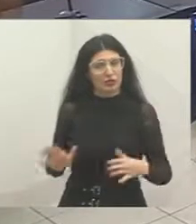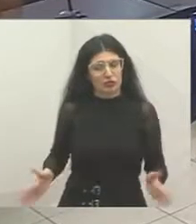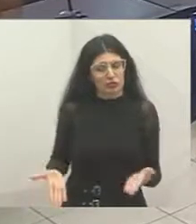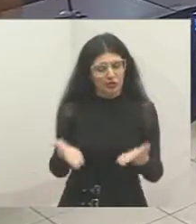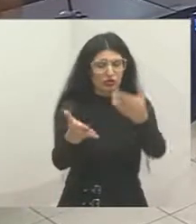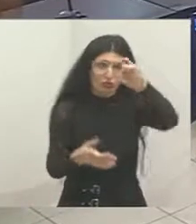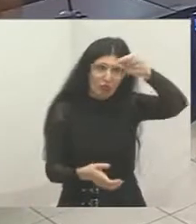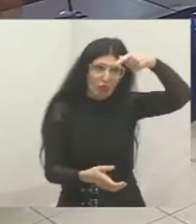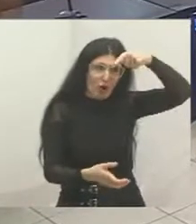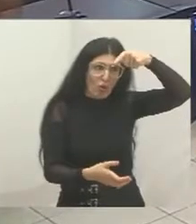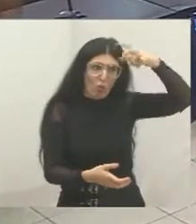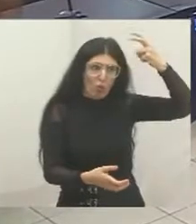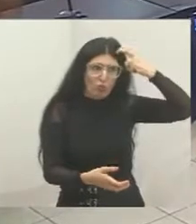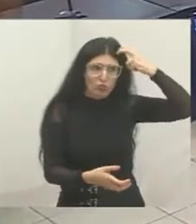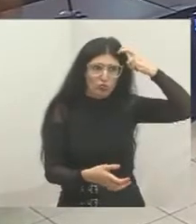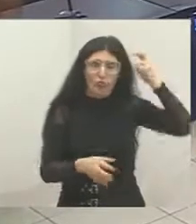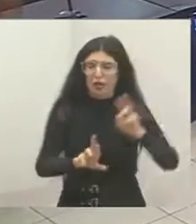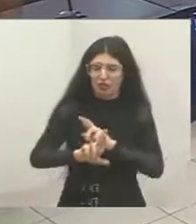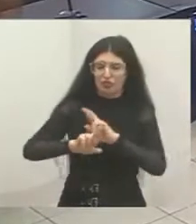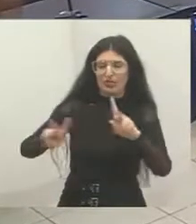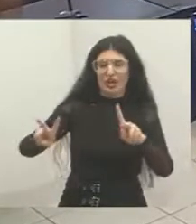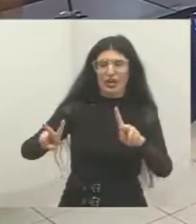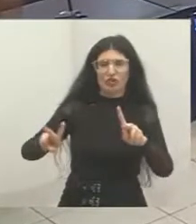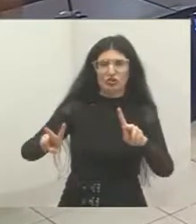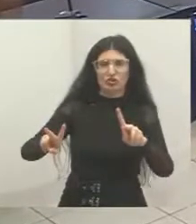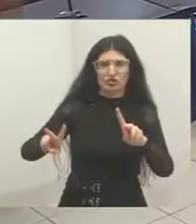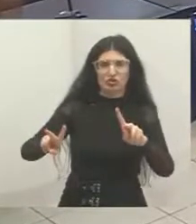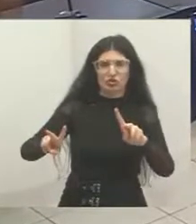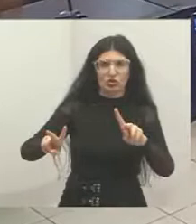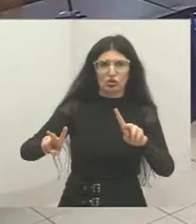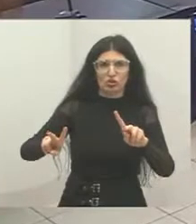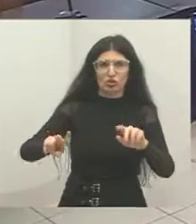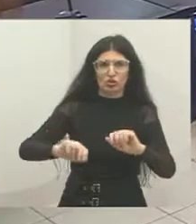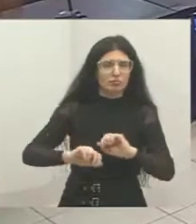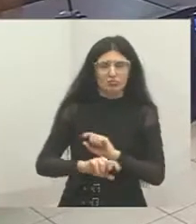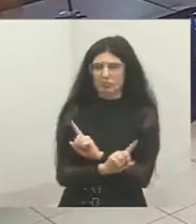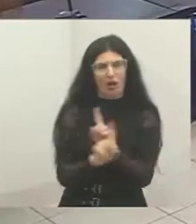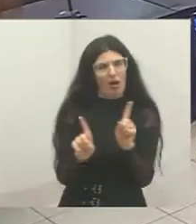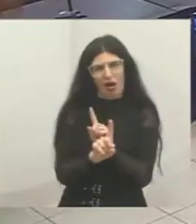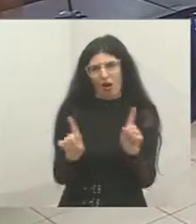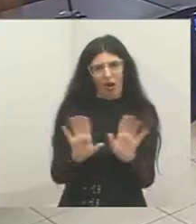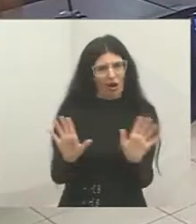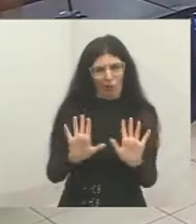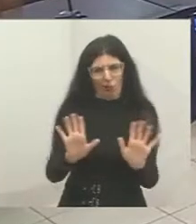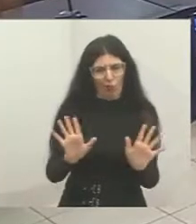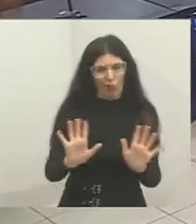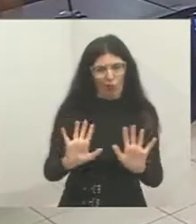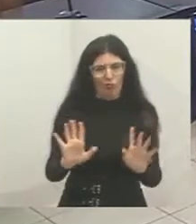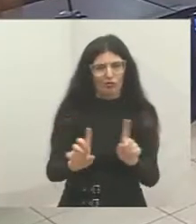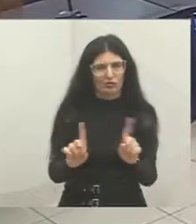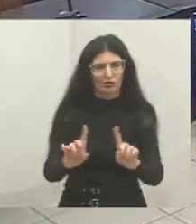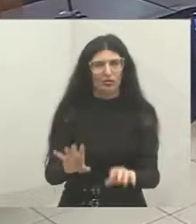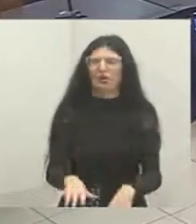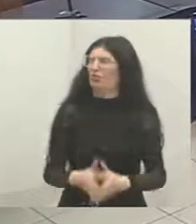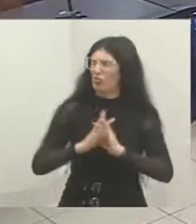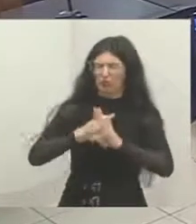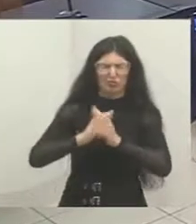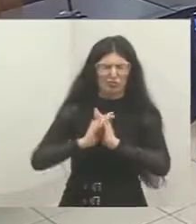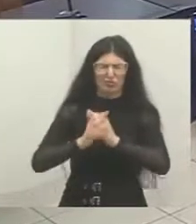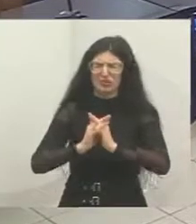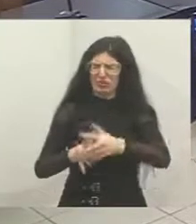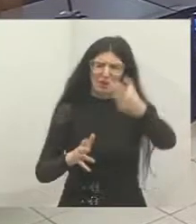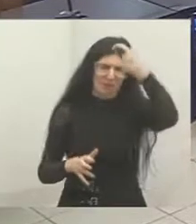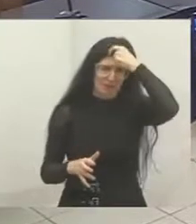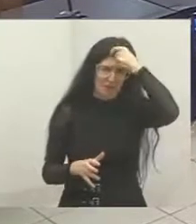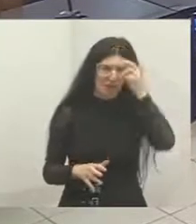à cultura. Não mudou, isso, perfeito. Então, não mudou. Então, não mudou. Como que funciona? Eu estou ficando perdida na resposta de vocês. Porque